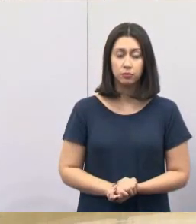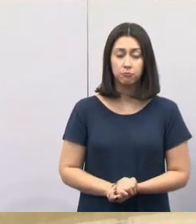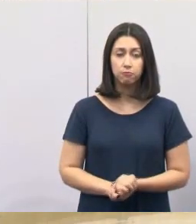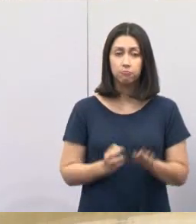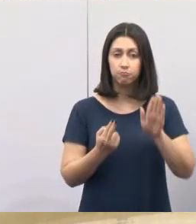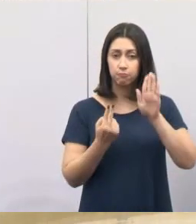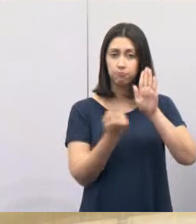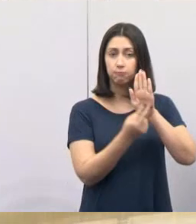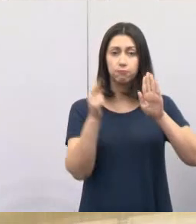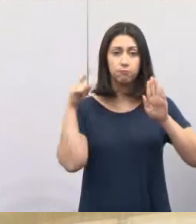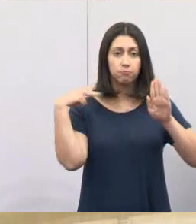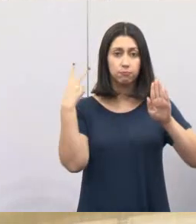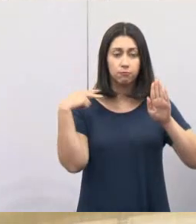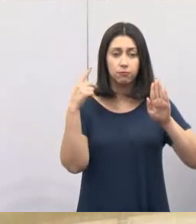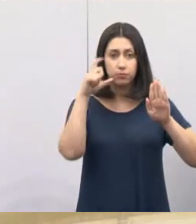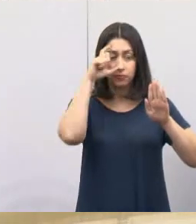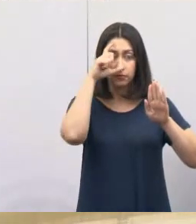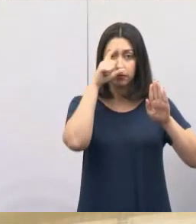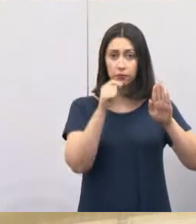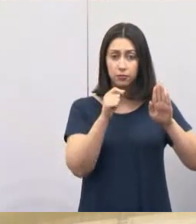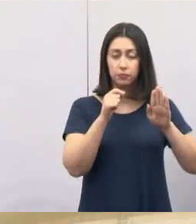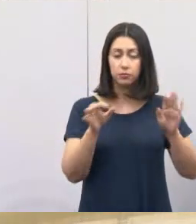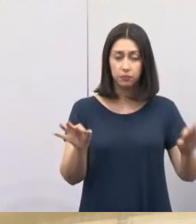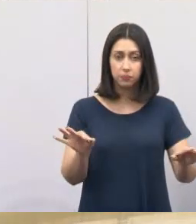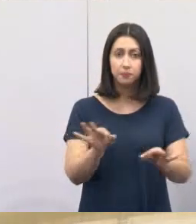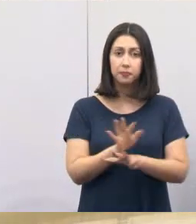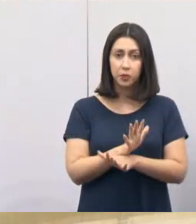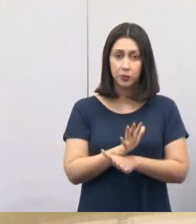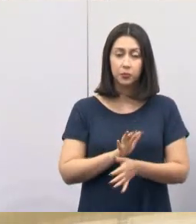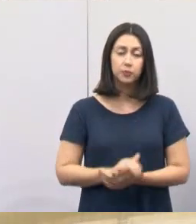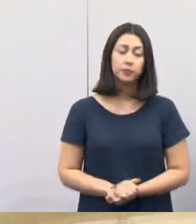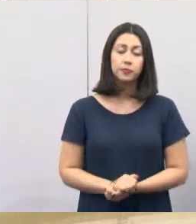Voto formulado pelo vereador Abner. Não temos